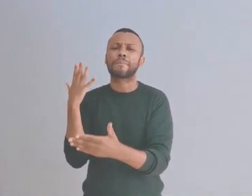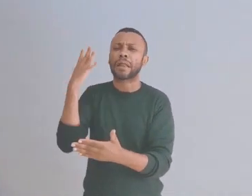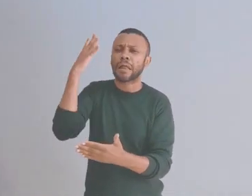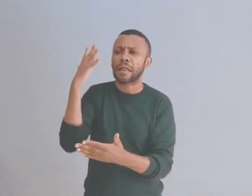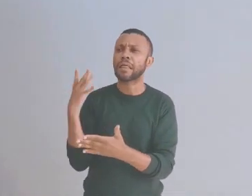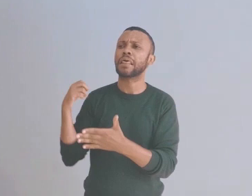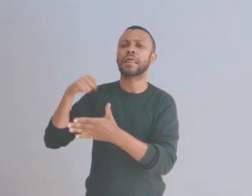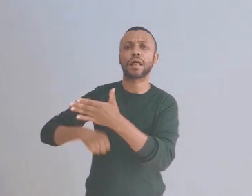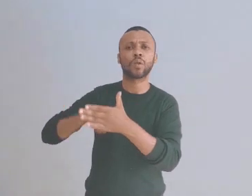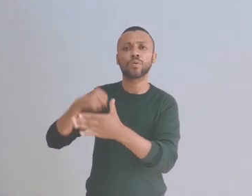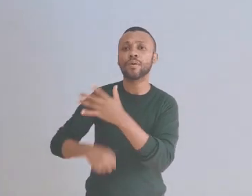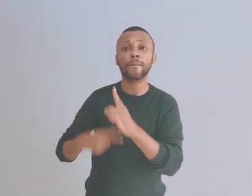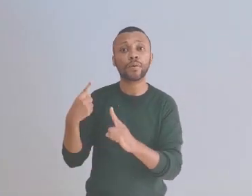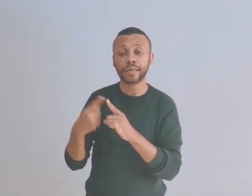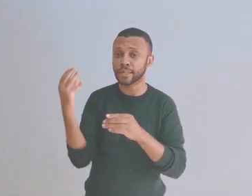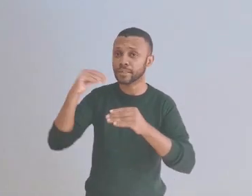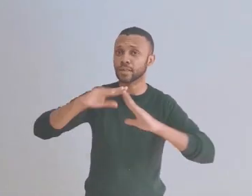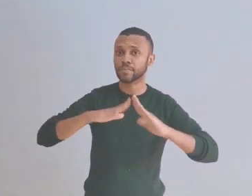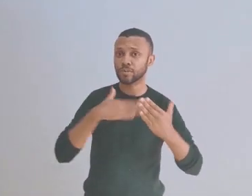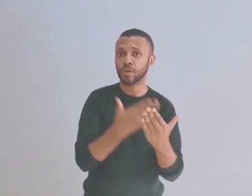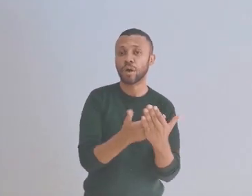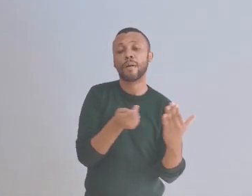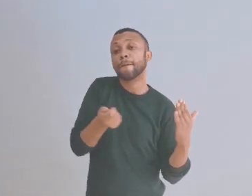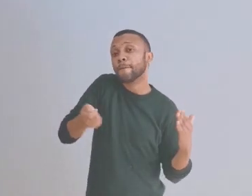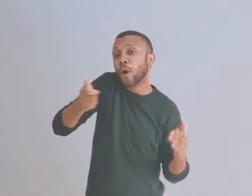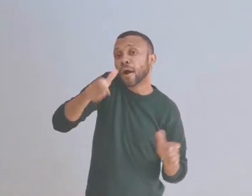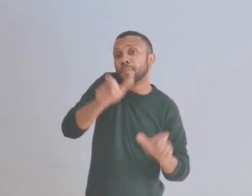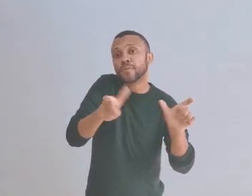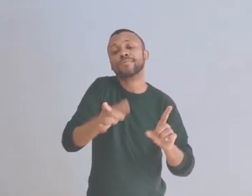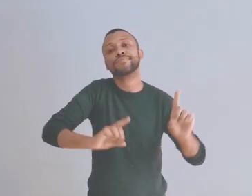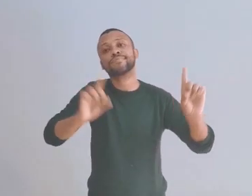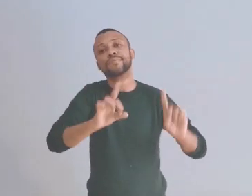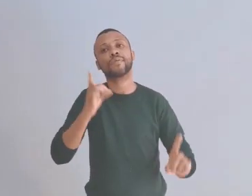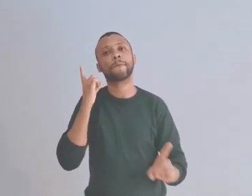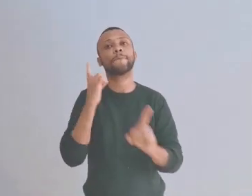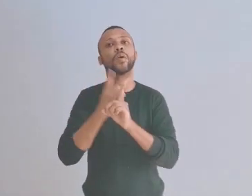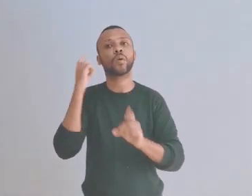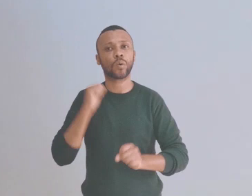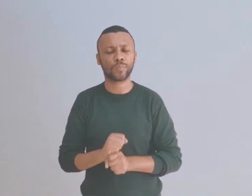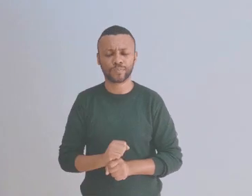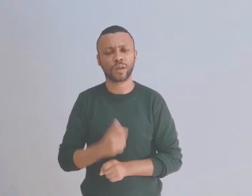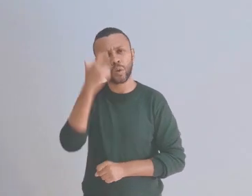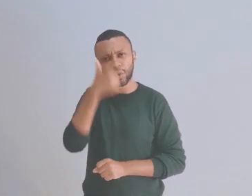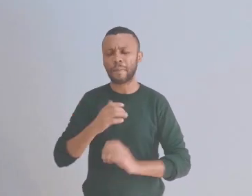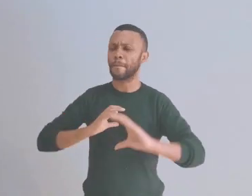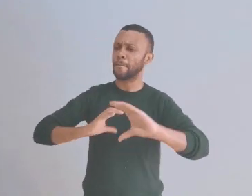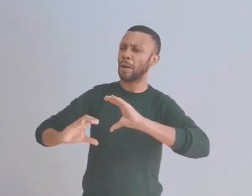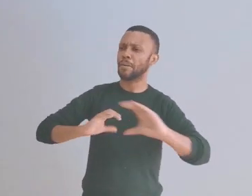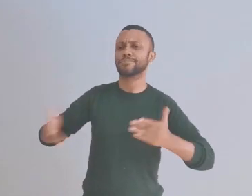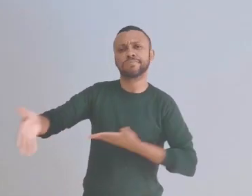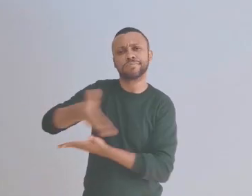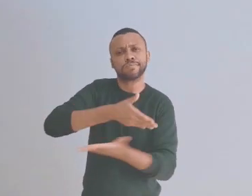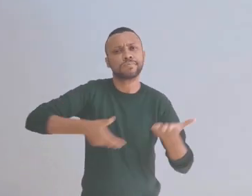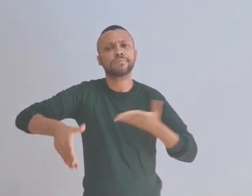dos poucos com deficiência no meu colégio e um dos poucos assim que se aparece. Eu sou bastante comunicativo,